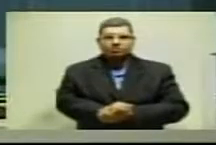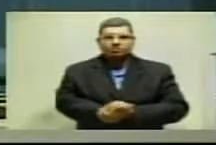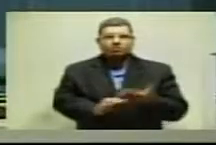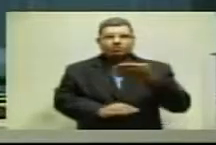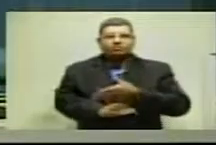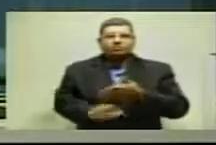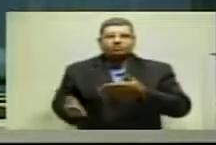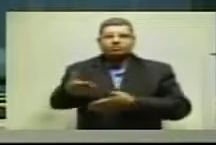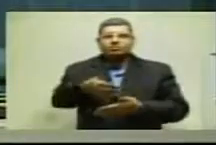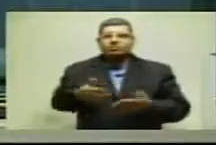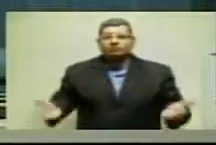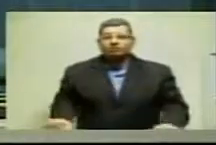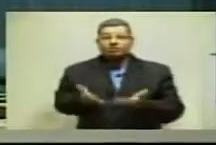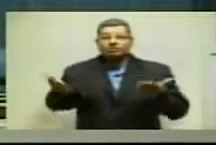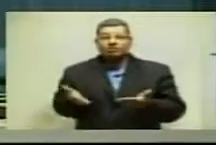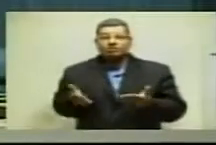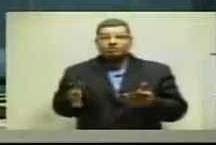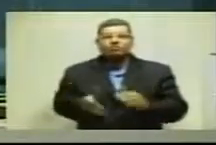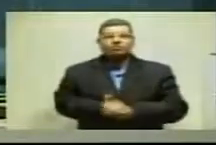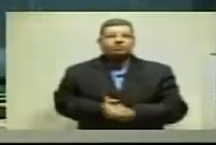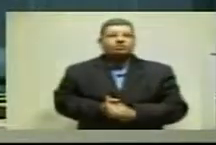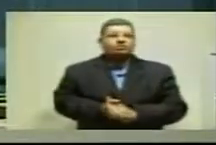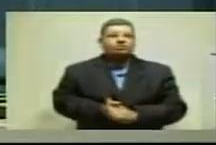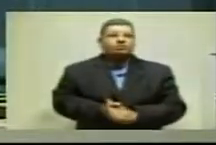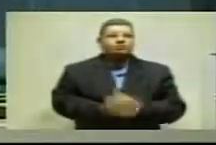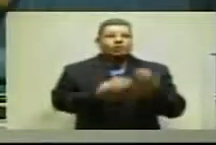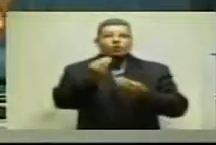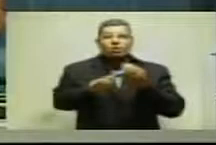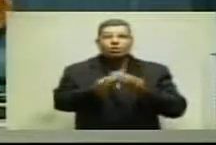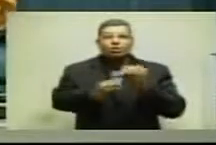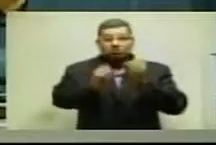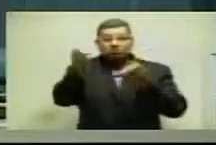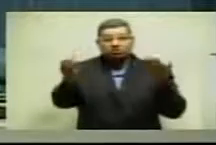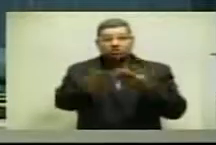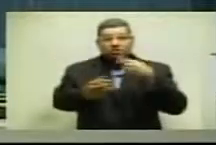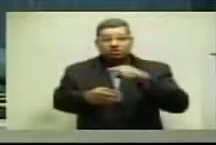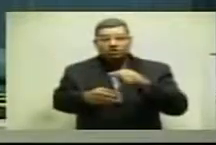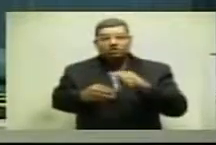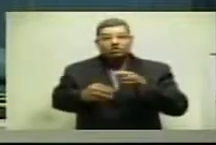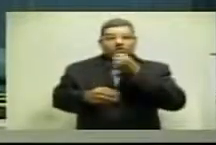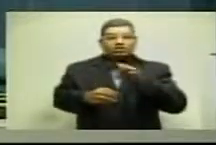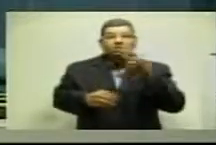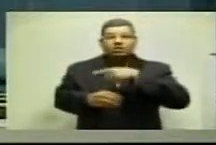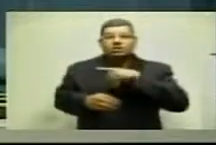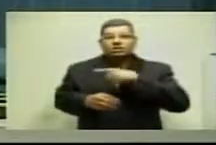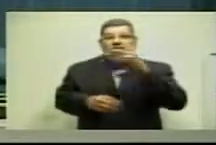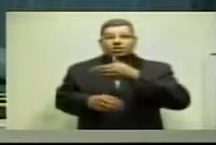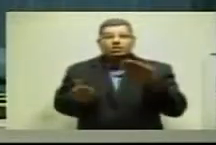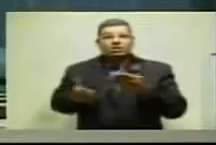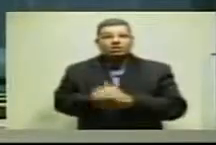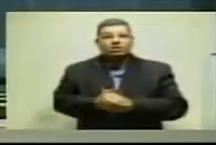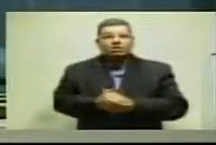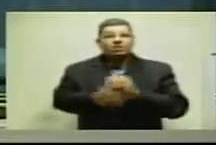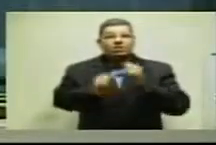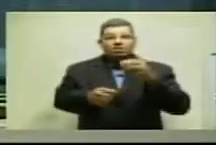mudar os polos de investimento e de incentivo fiscal, como se a indústria fosse uma mochila que você carrega na costa